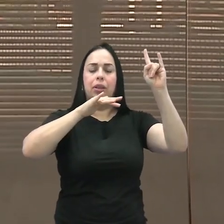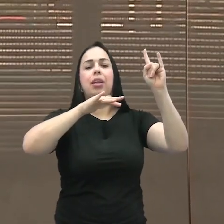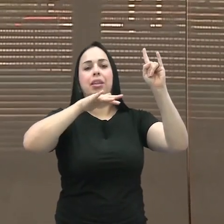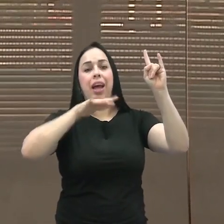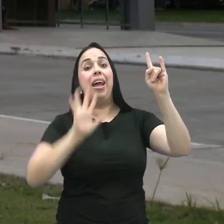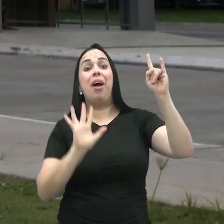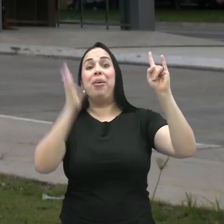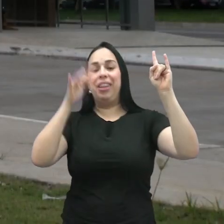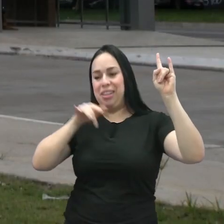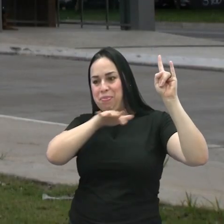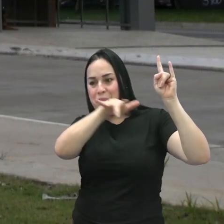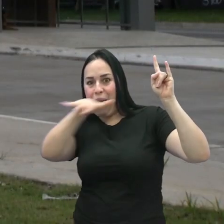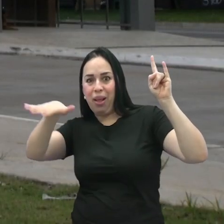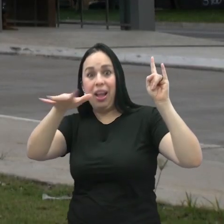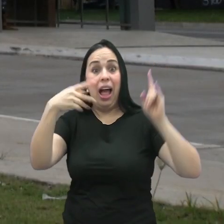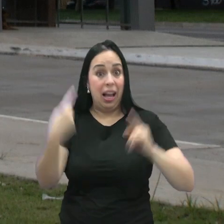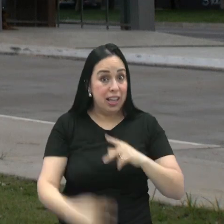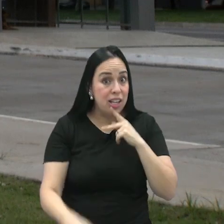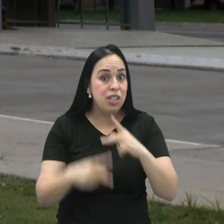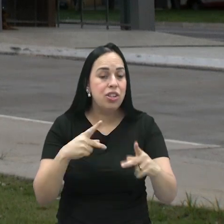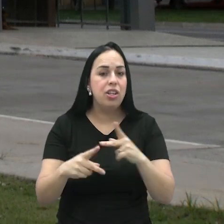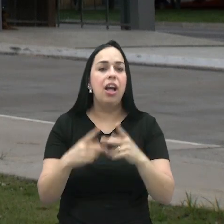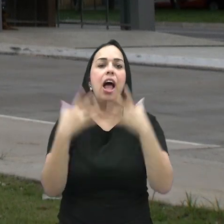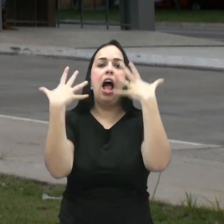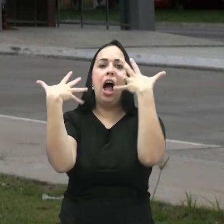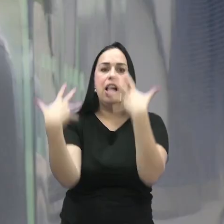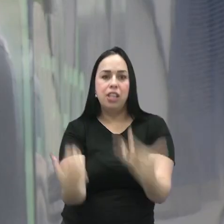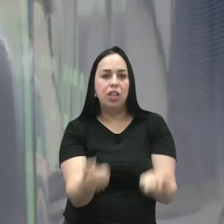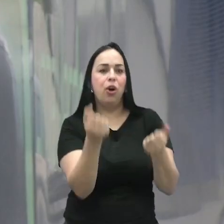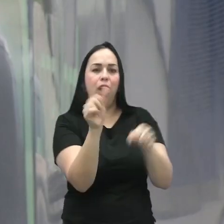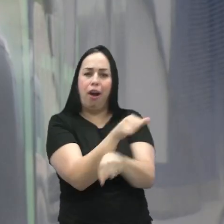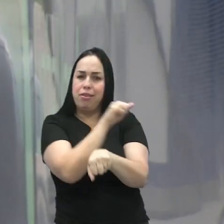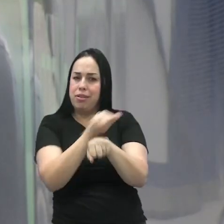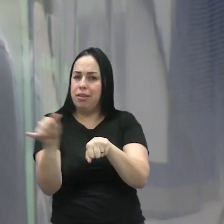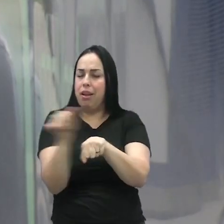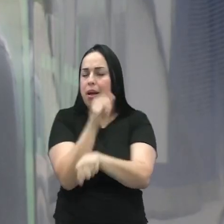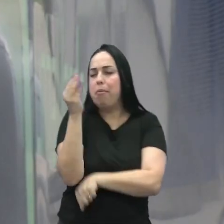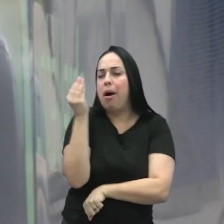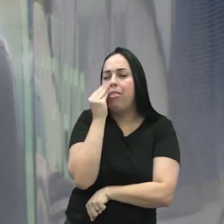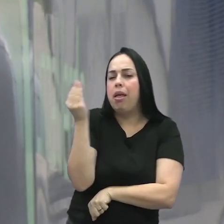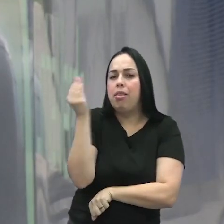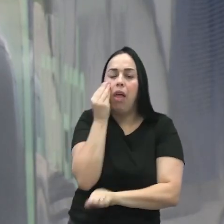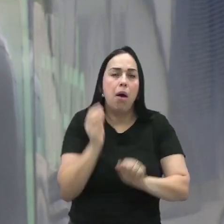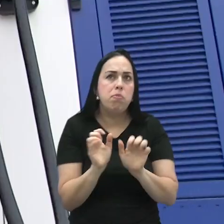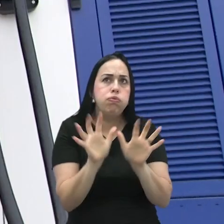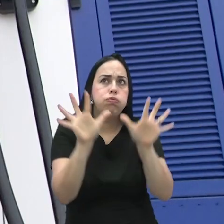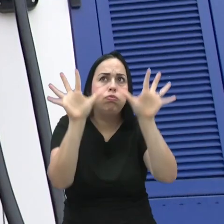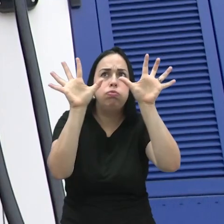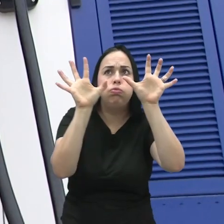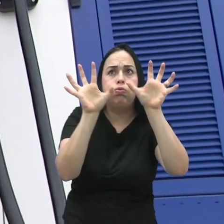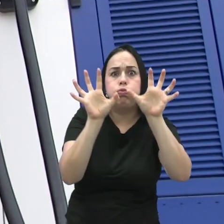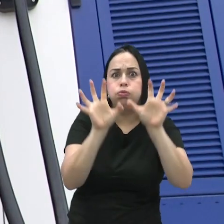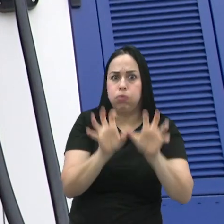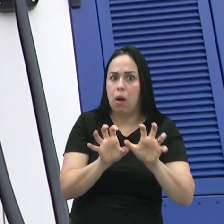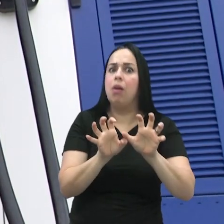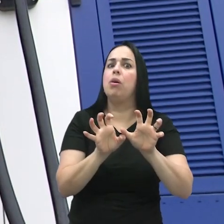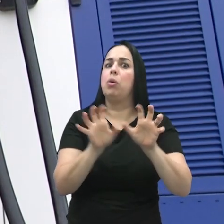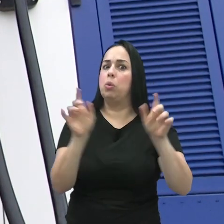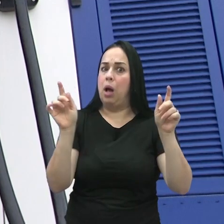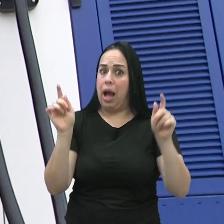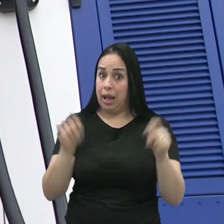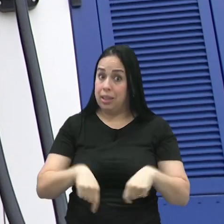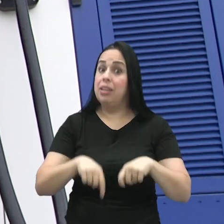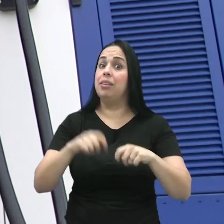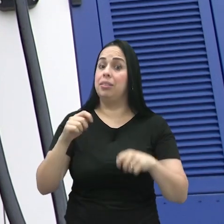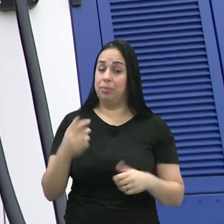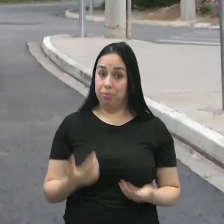concentração de poluentes. São José já pratica a adoção de alternativas para diminuir a emissão e a concentração de